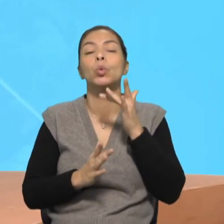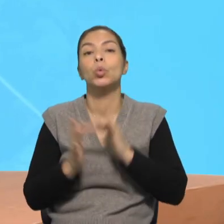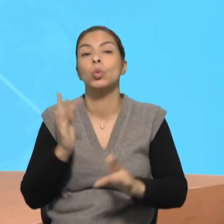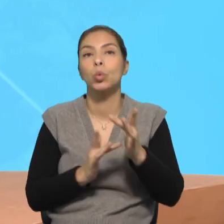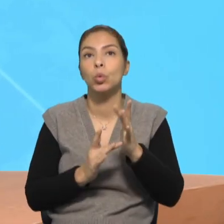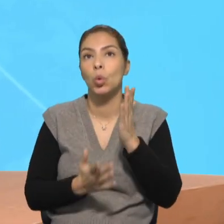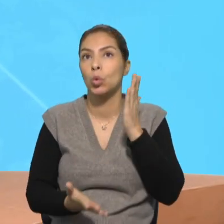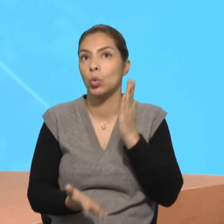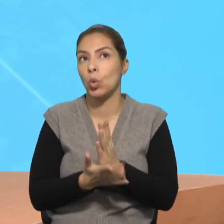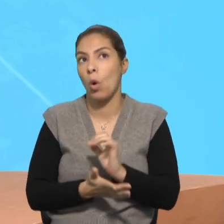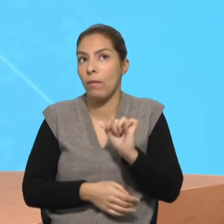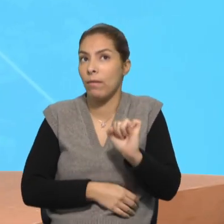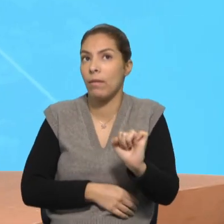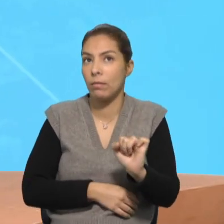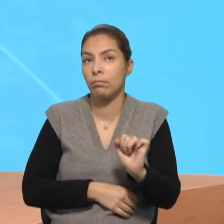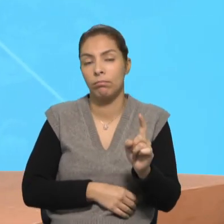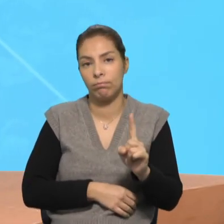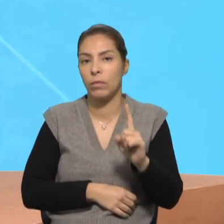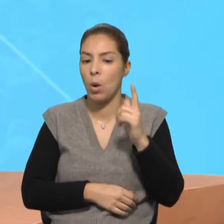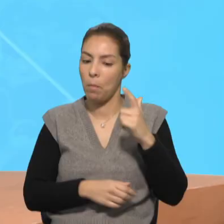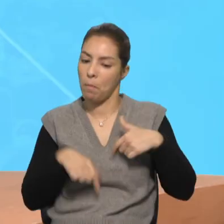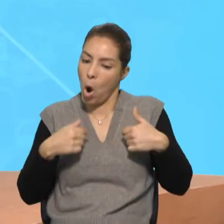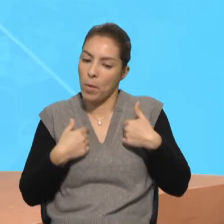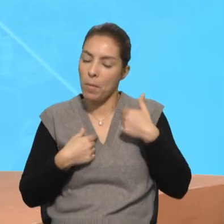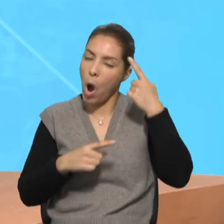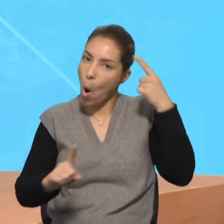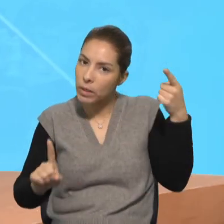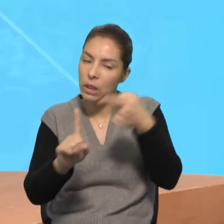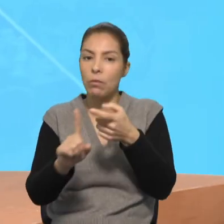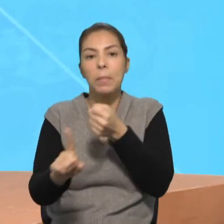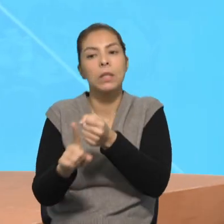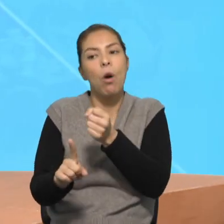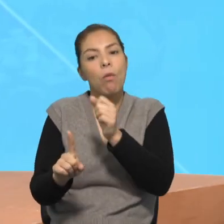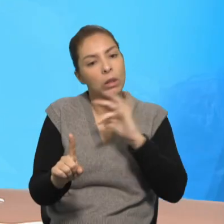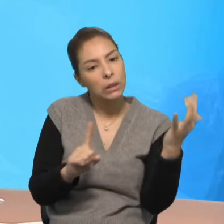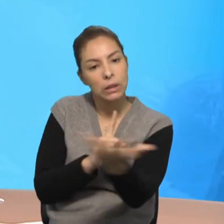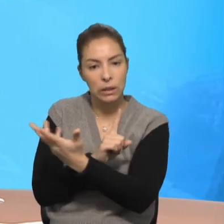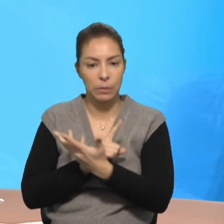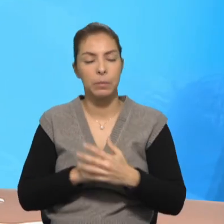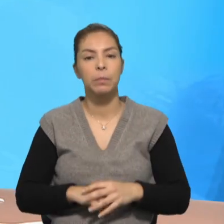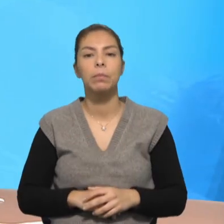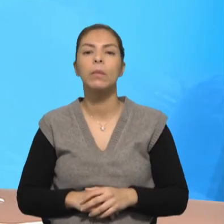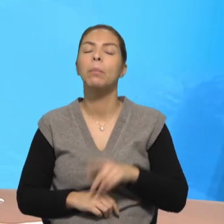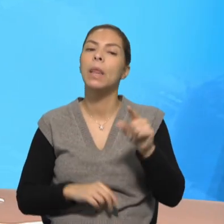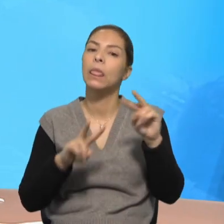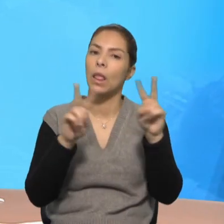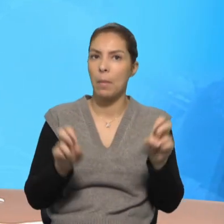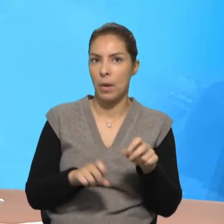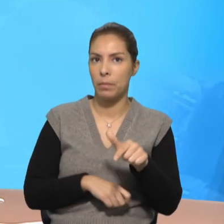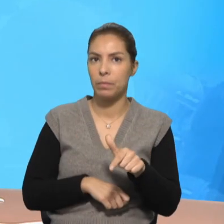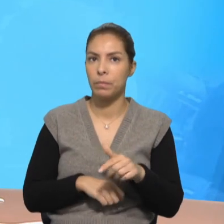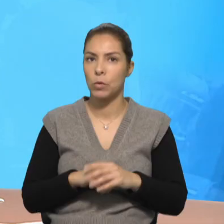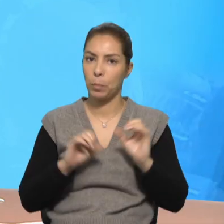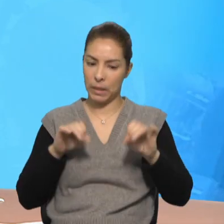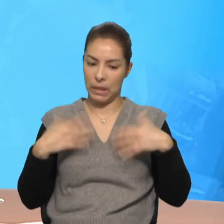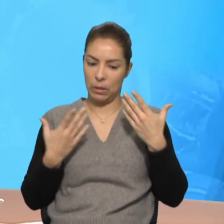ele, mas age em função também da missão que o Pai lhe confiou. A terminar, recordo então esse tema com o qual iniciamos esta